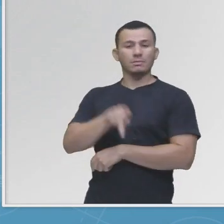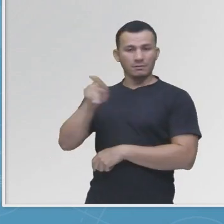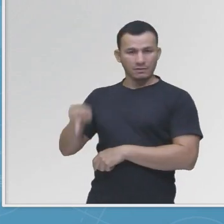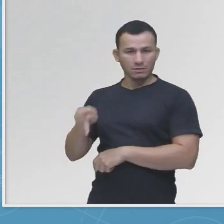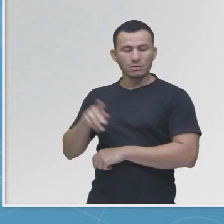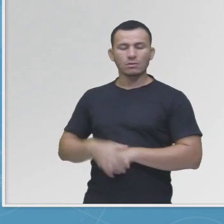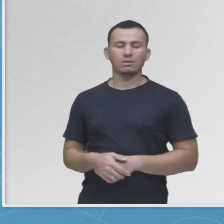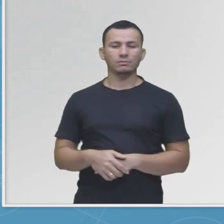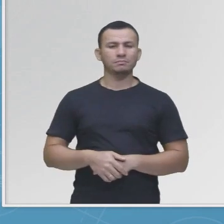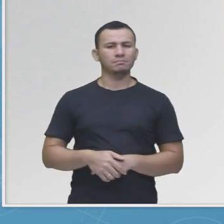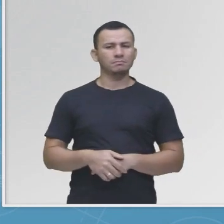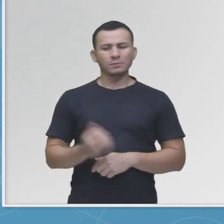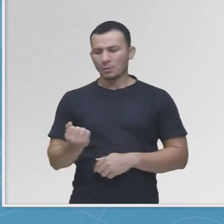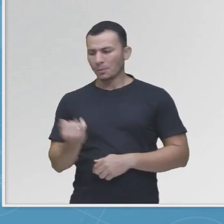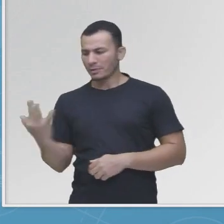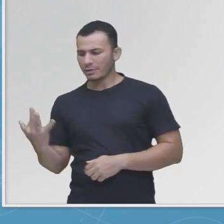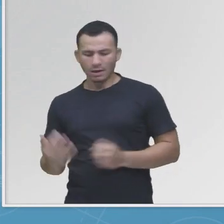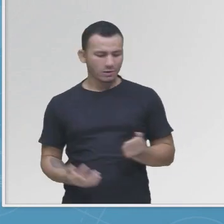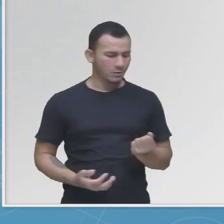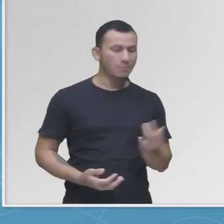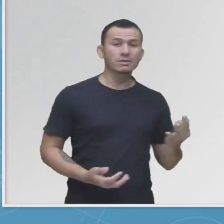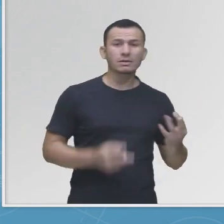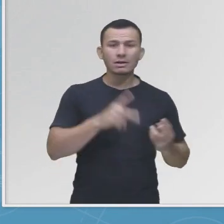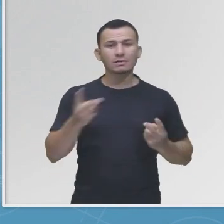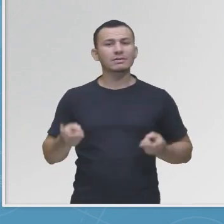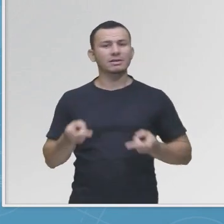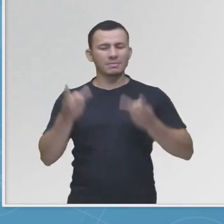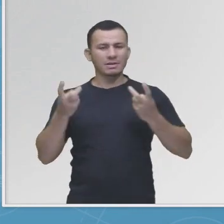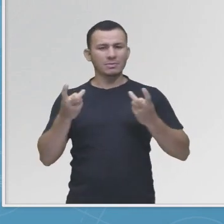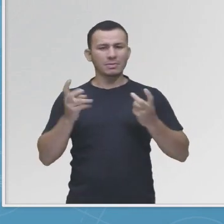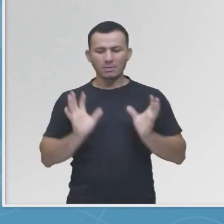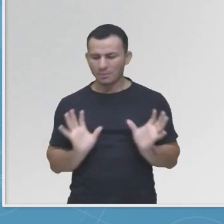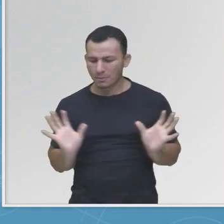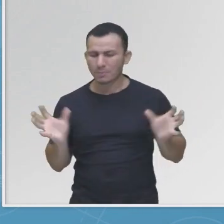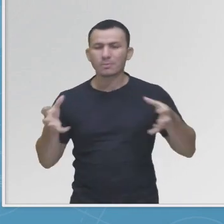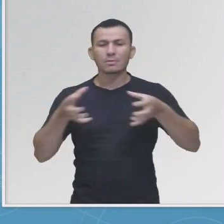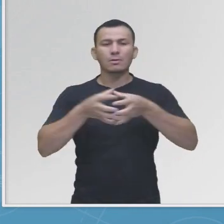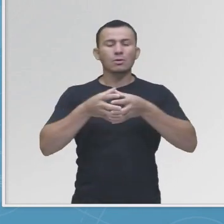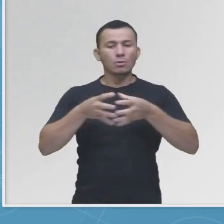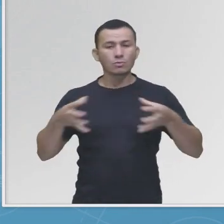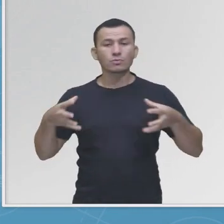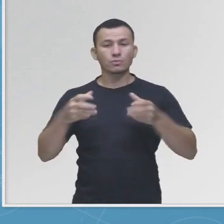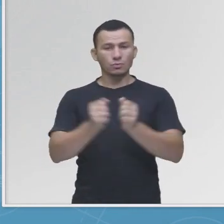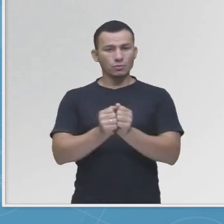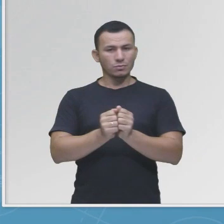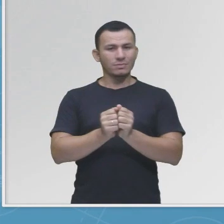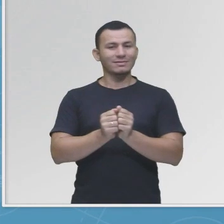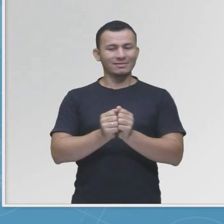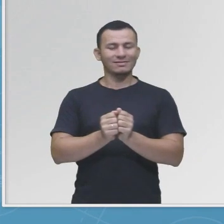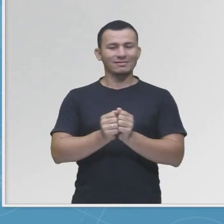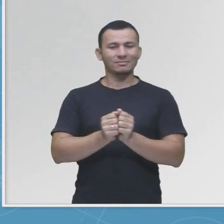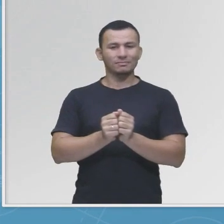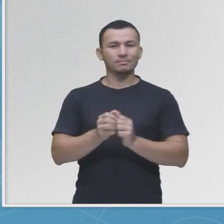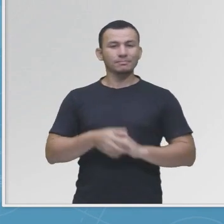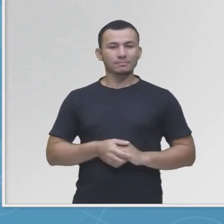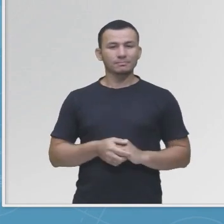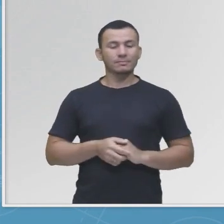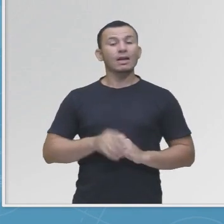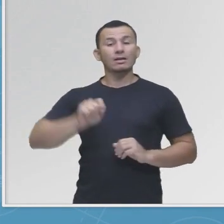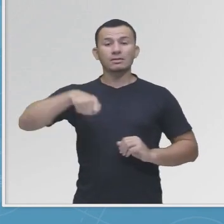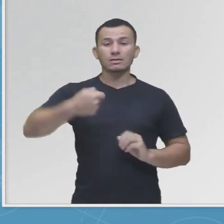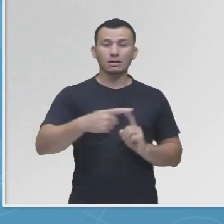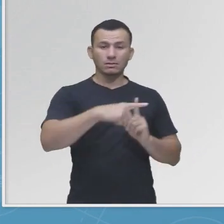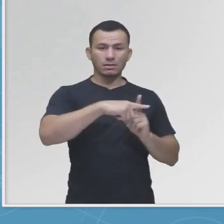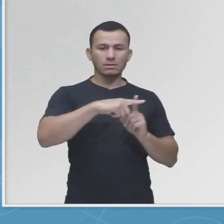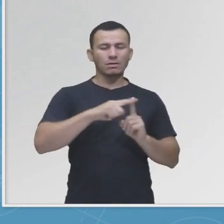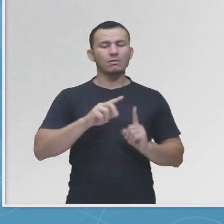Então, quando se faz aí essa reunião desses elementos que nós somamos, nós